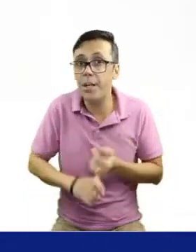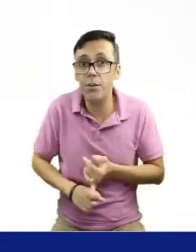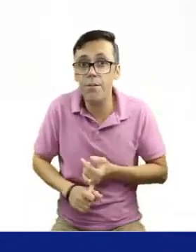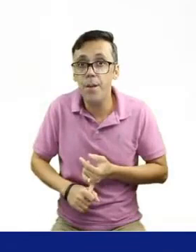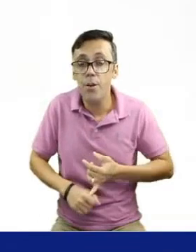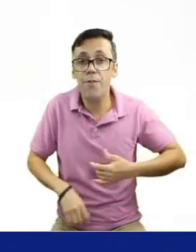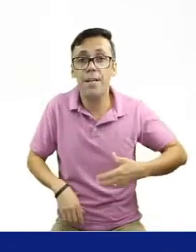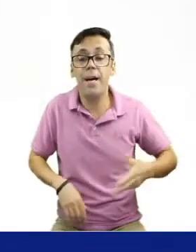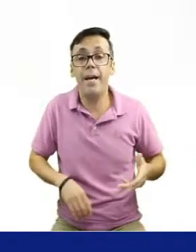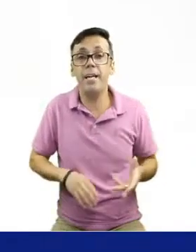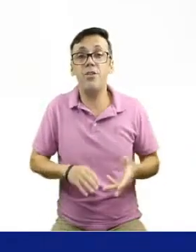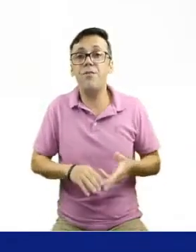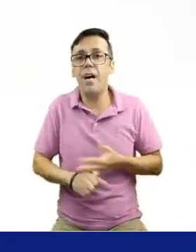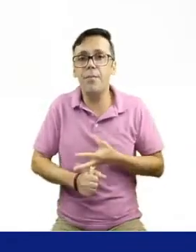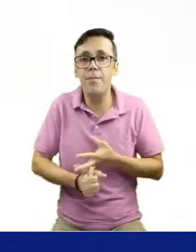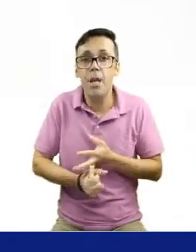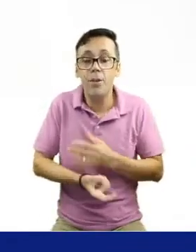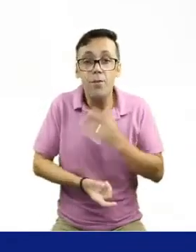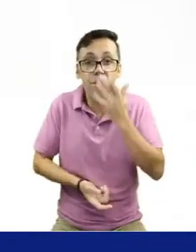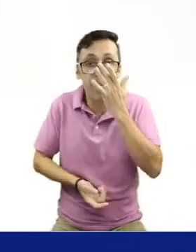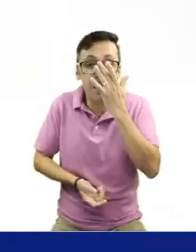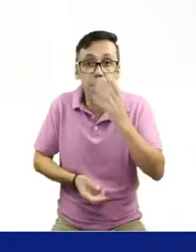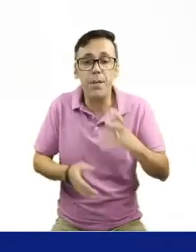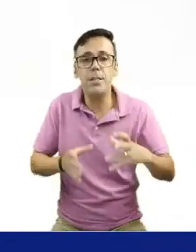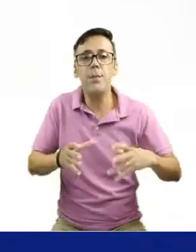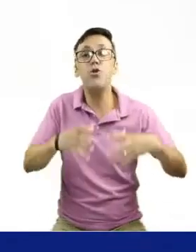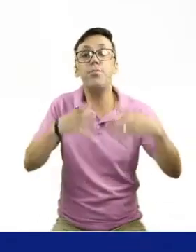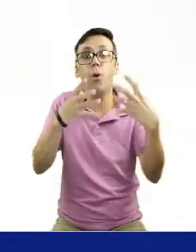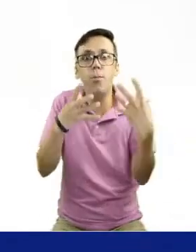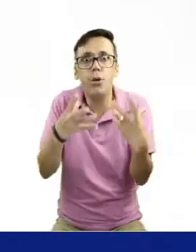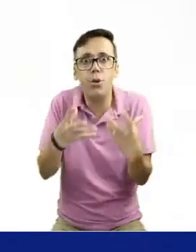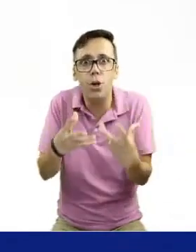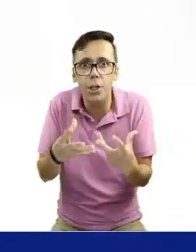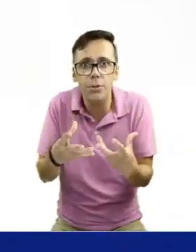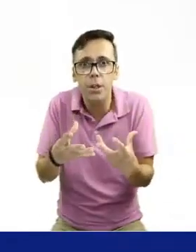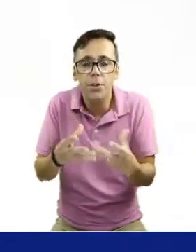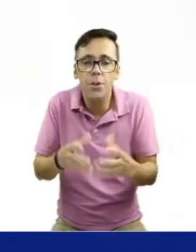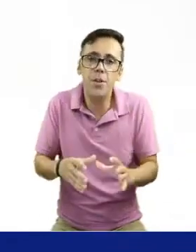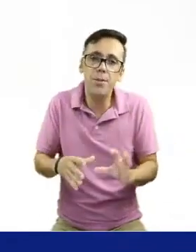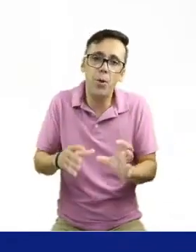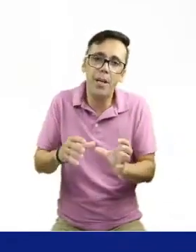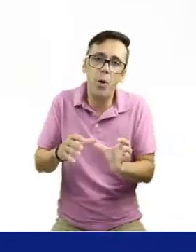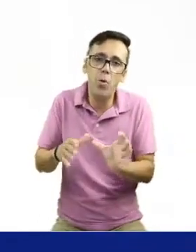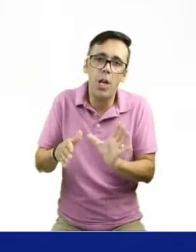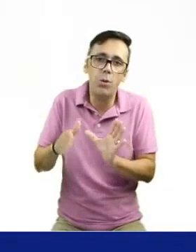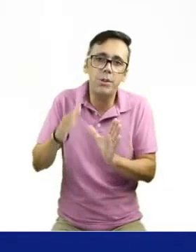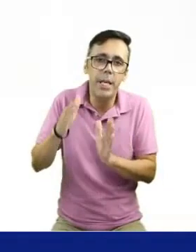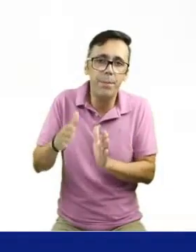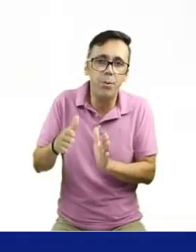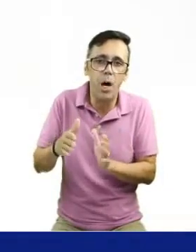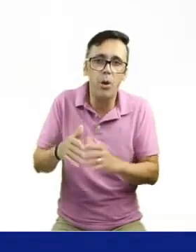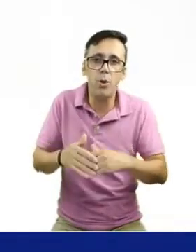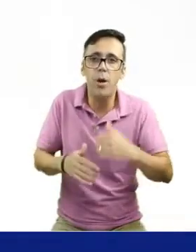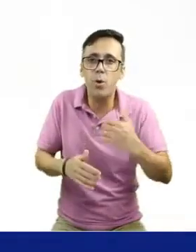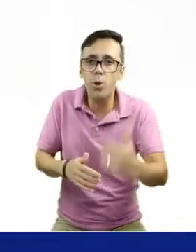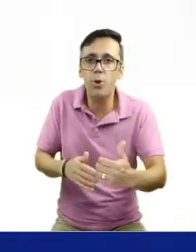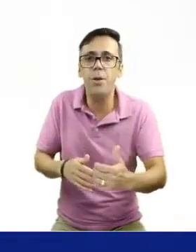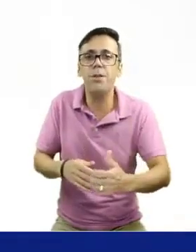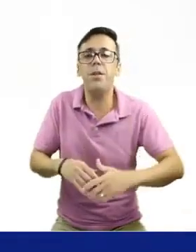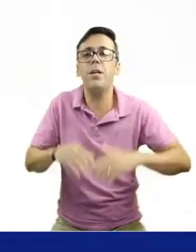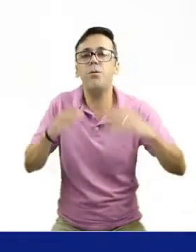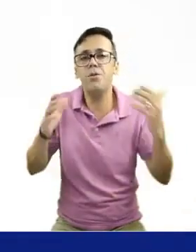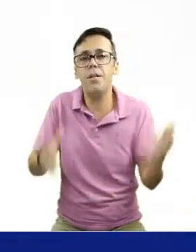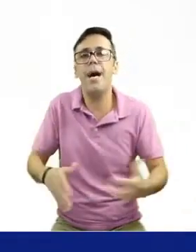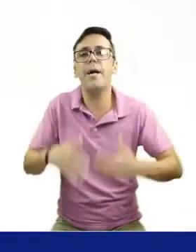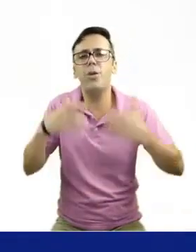não falar da regra de parede ou falar da regra de firma nós vamos falar daquele princípio de pomodoro nós vamos agora calcular o tempo aula